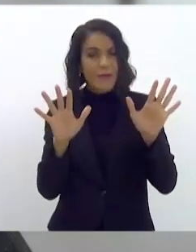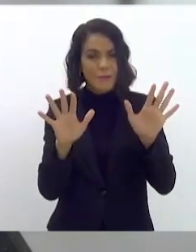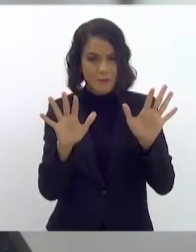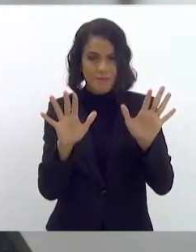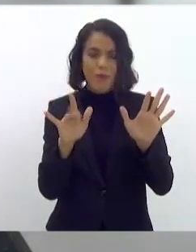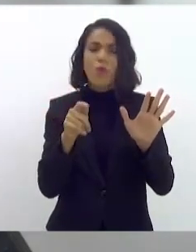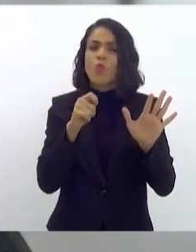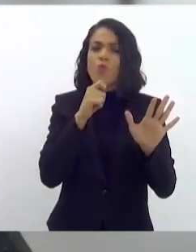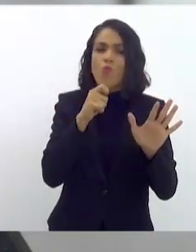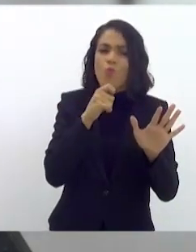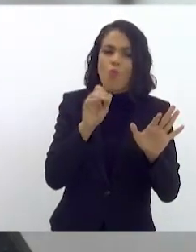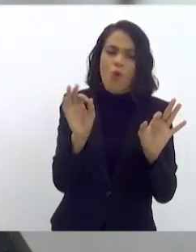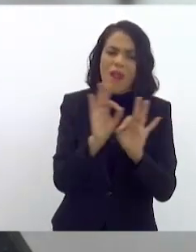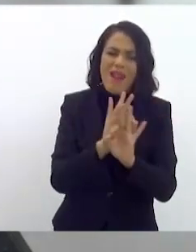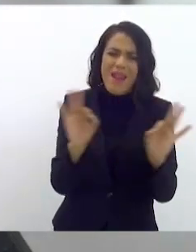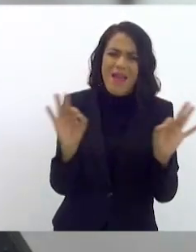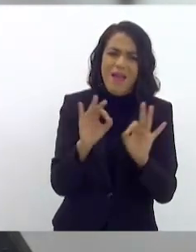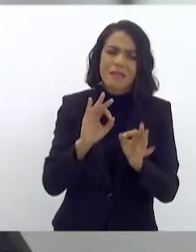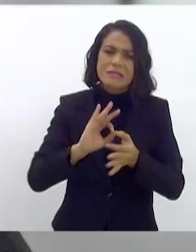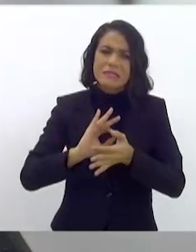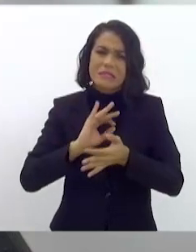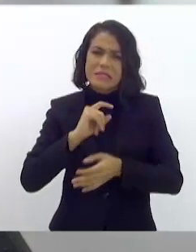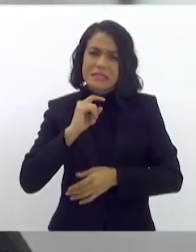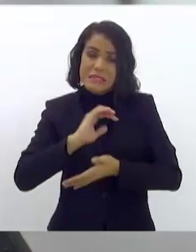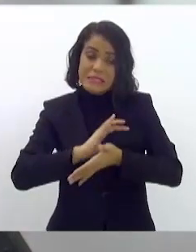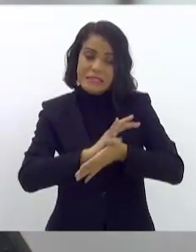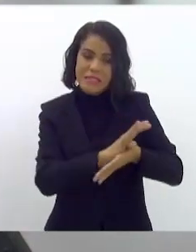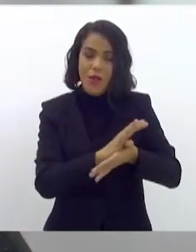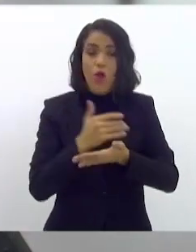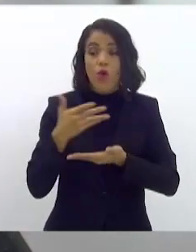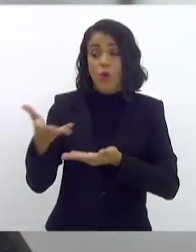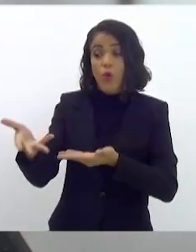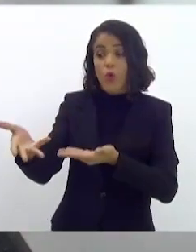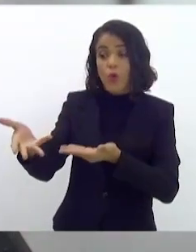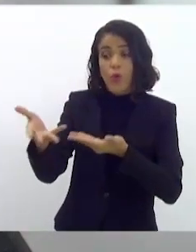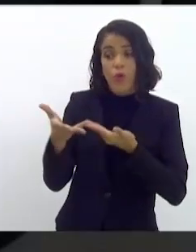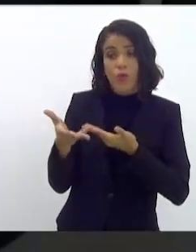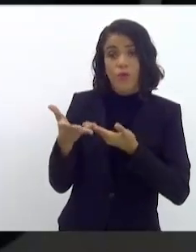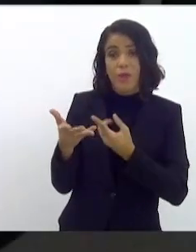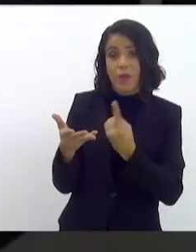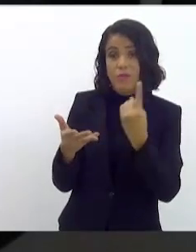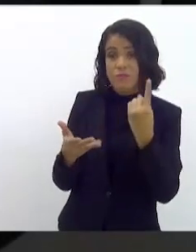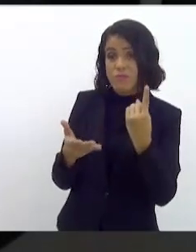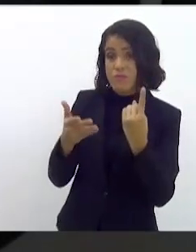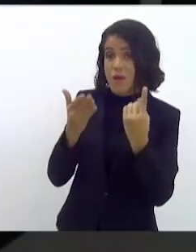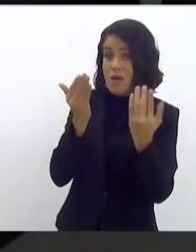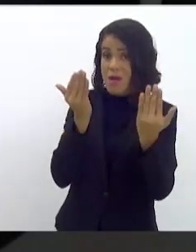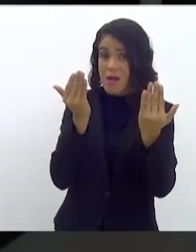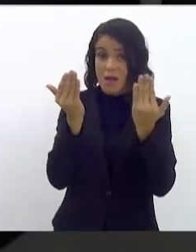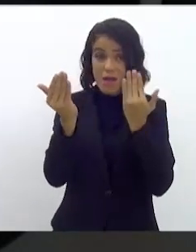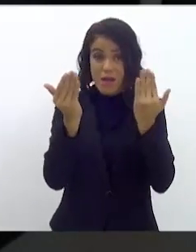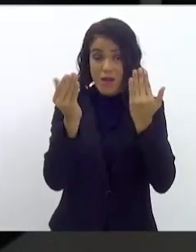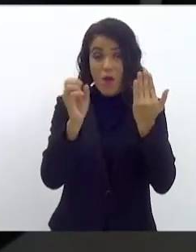sem nenhum tipo de discriminação, convidar uma psicóloga ou psiquiatra